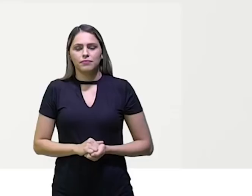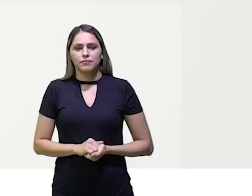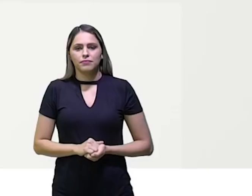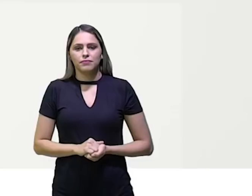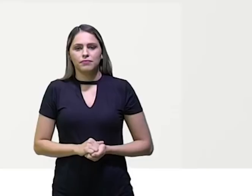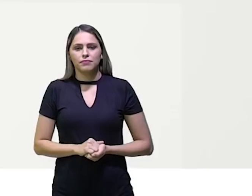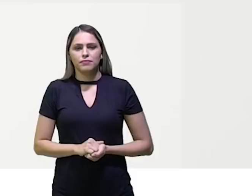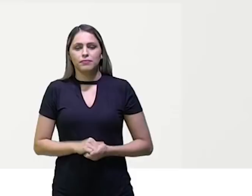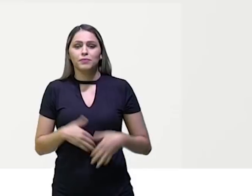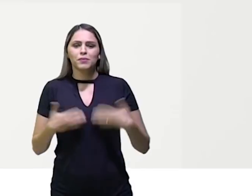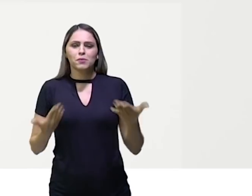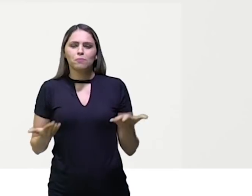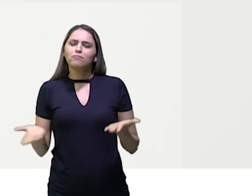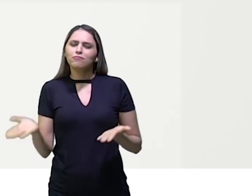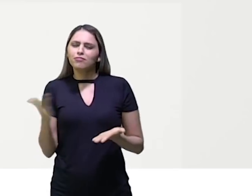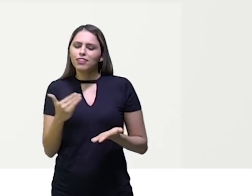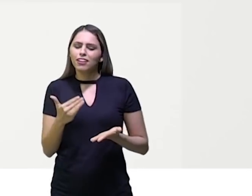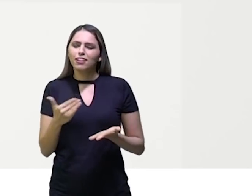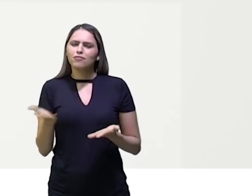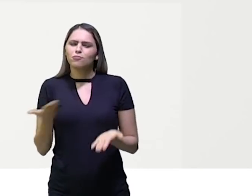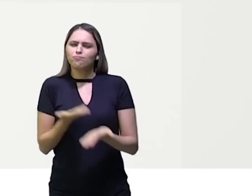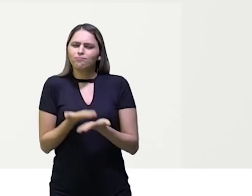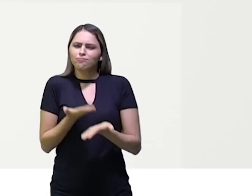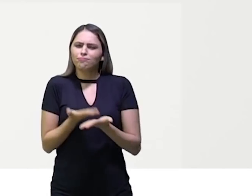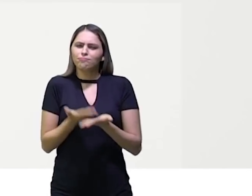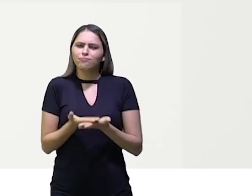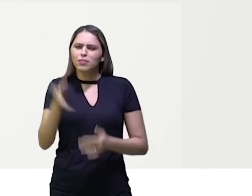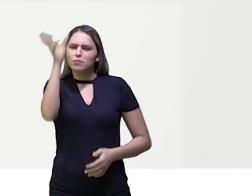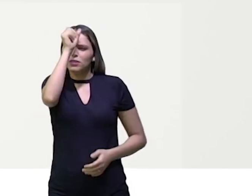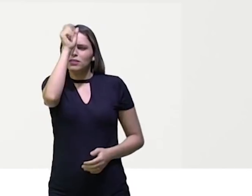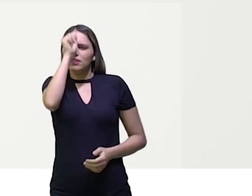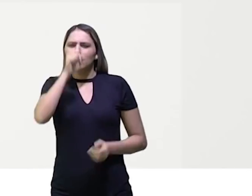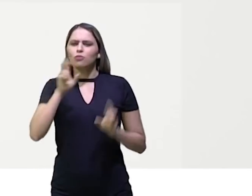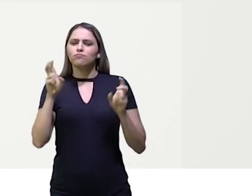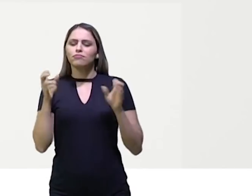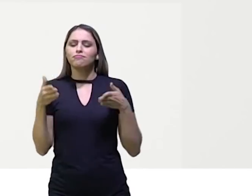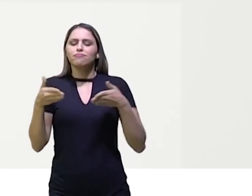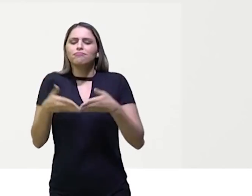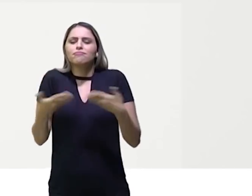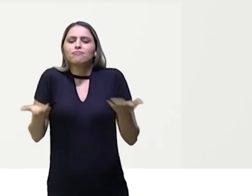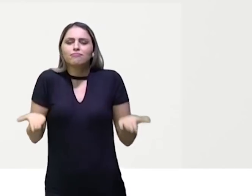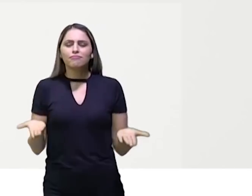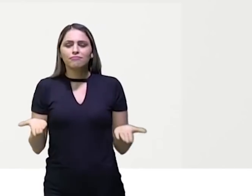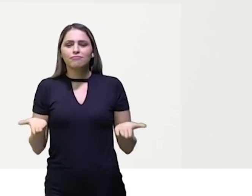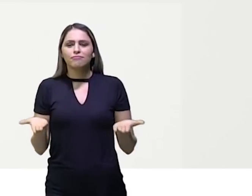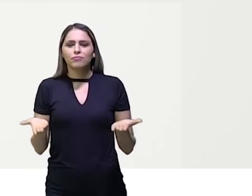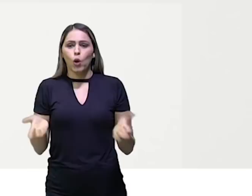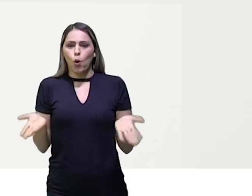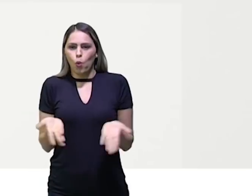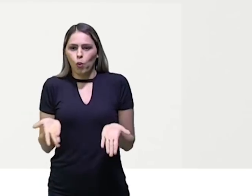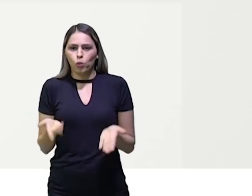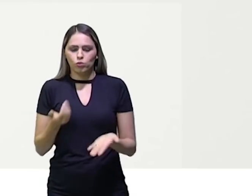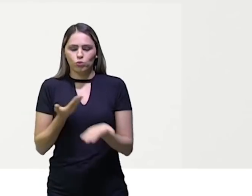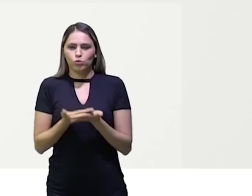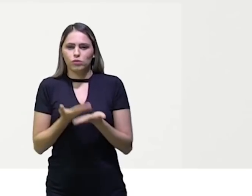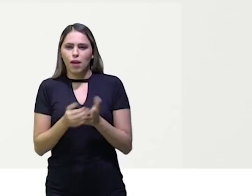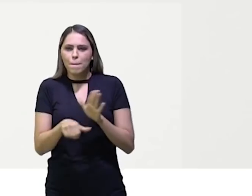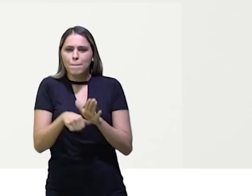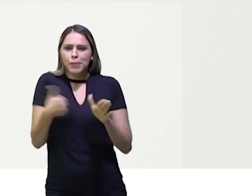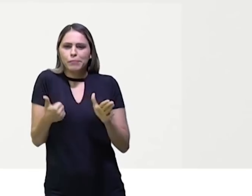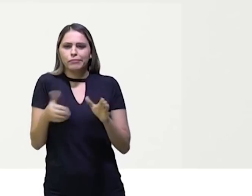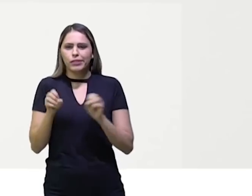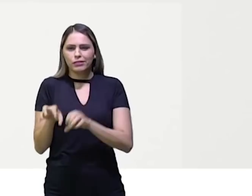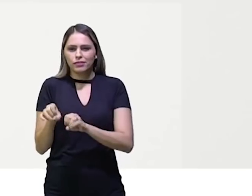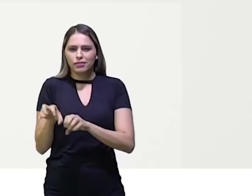Então, vem comigo, vem aprender o que nós vamos estudar hoje. Hoje nós vamos estudar na nossa primeira aula de matemática